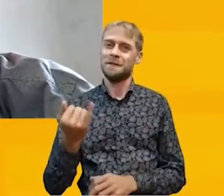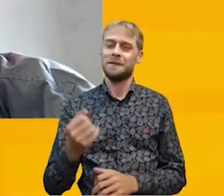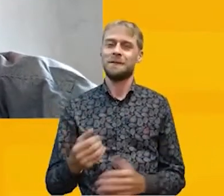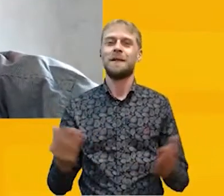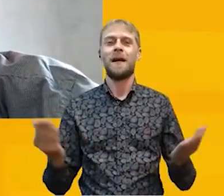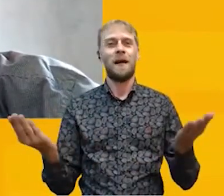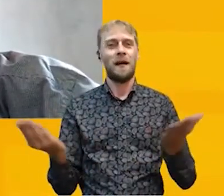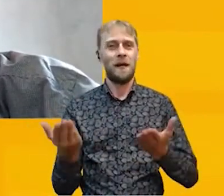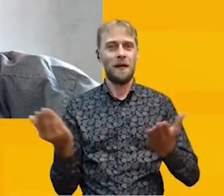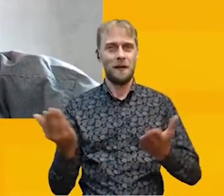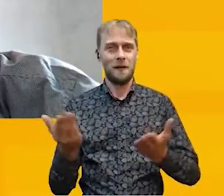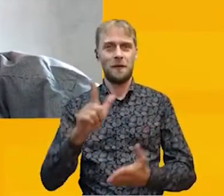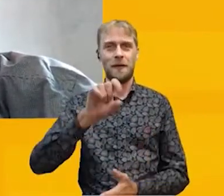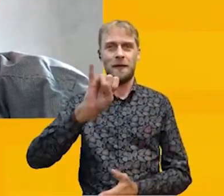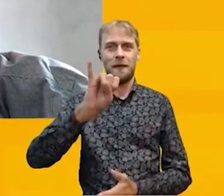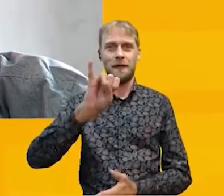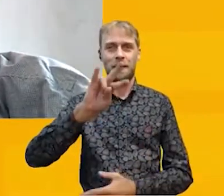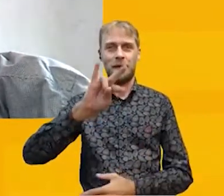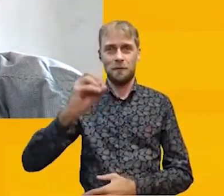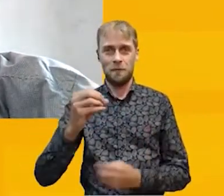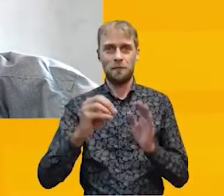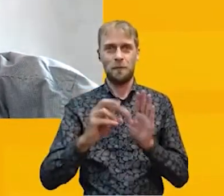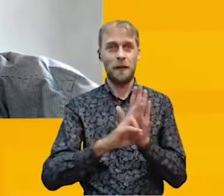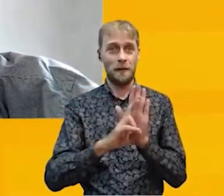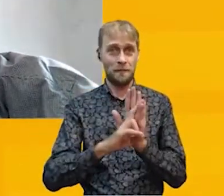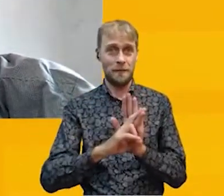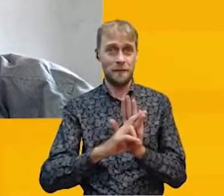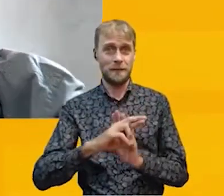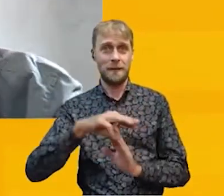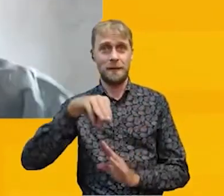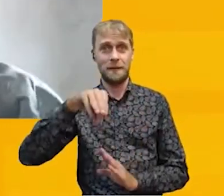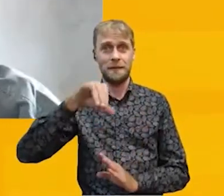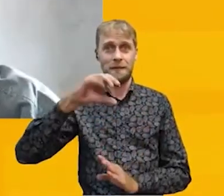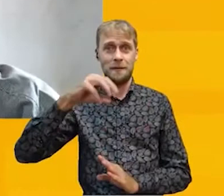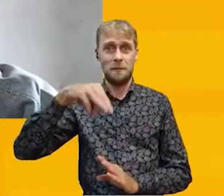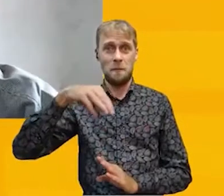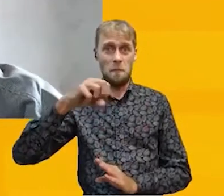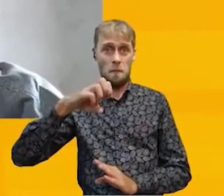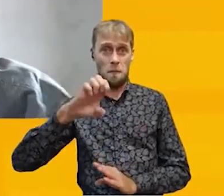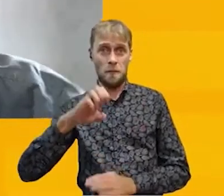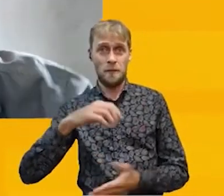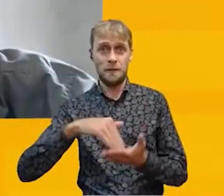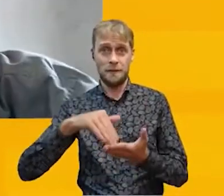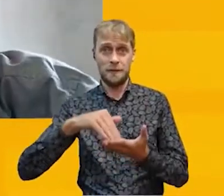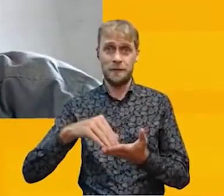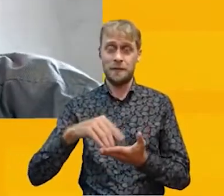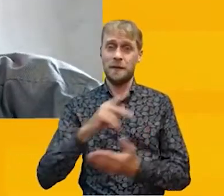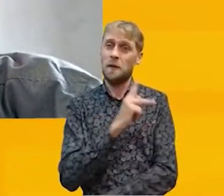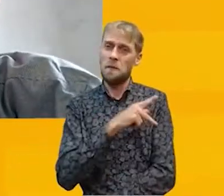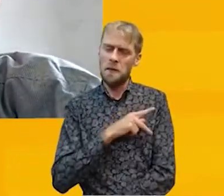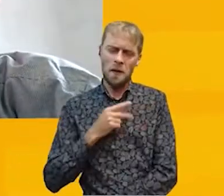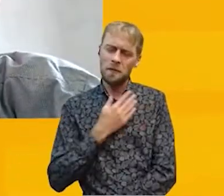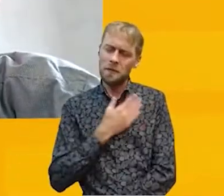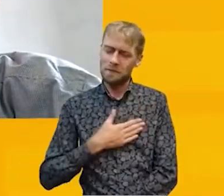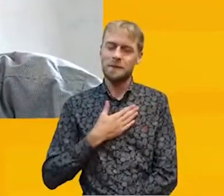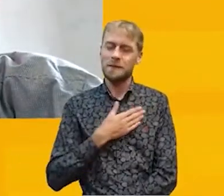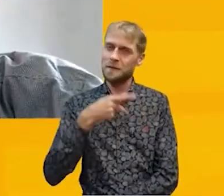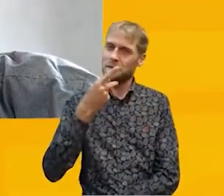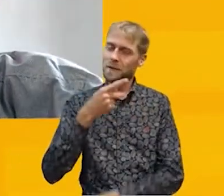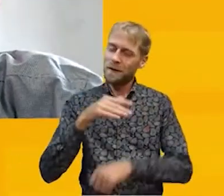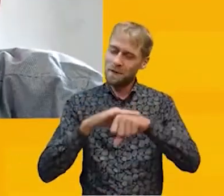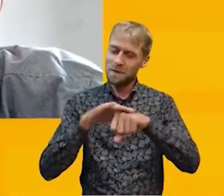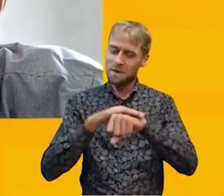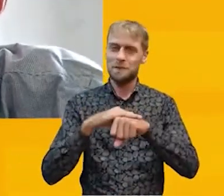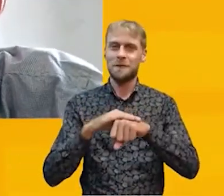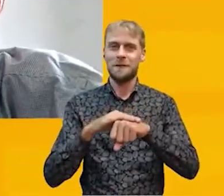que representa a nossa secretária Simone, lá do Piauí. É uma alegria poder falar com você, Lívio. Fique à